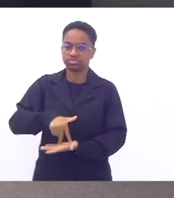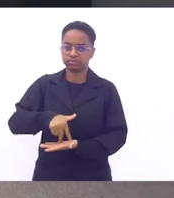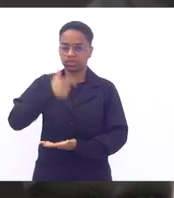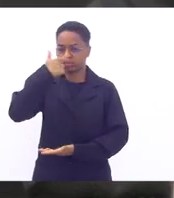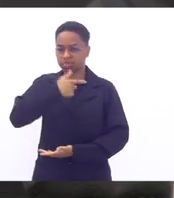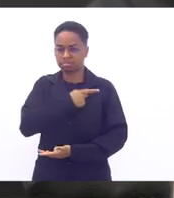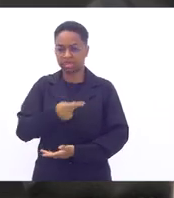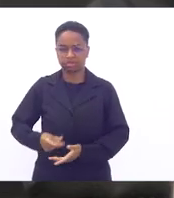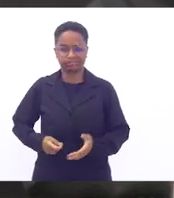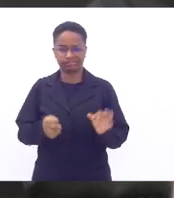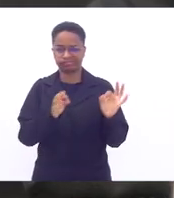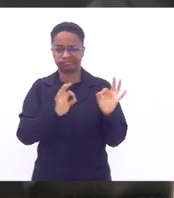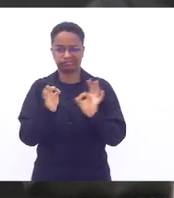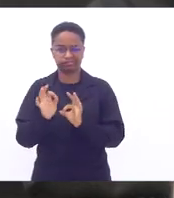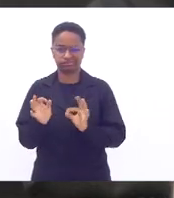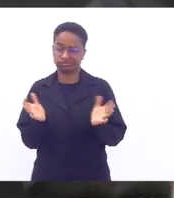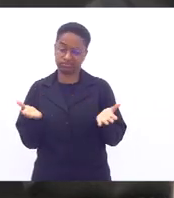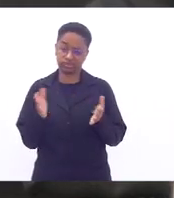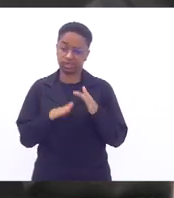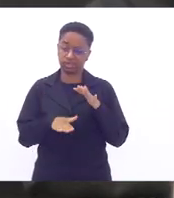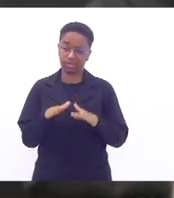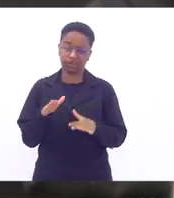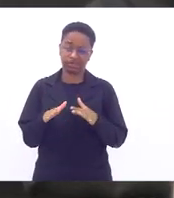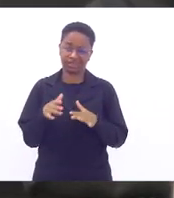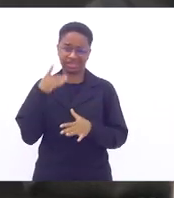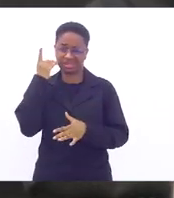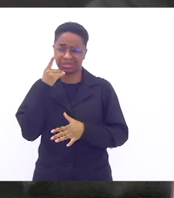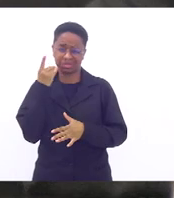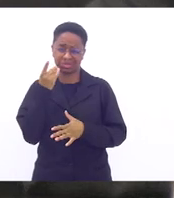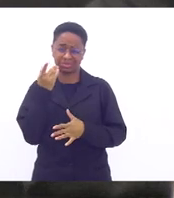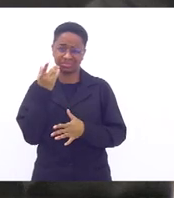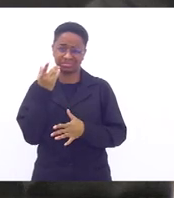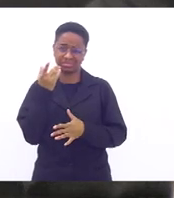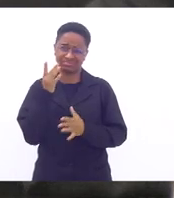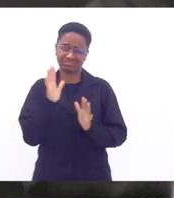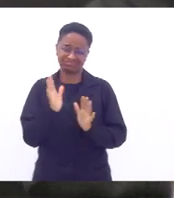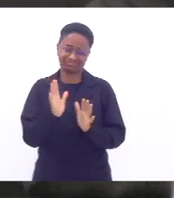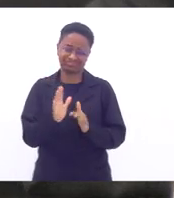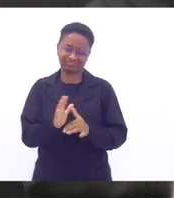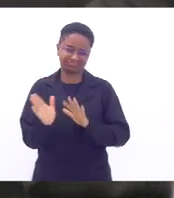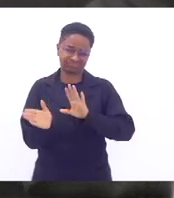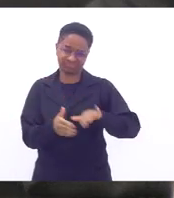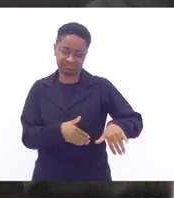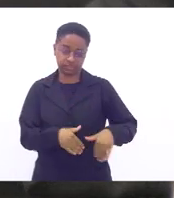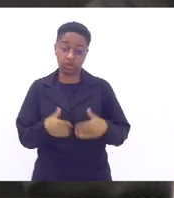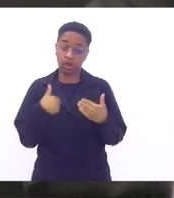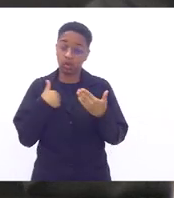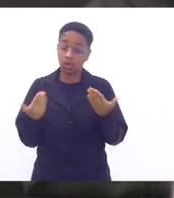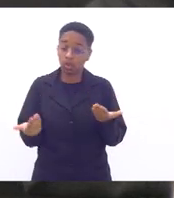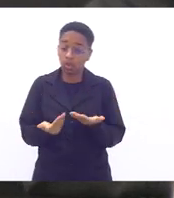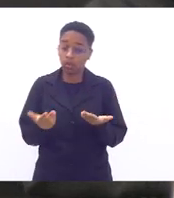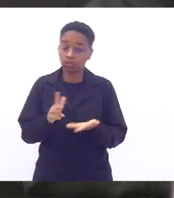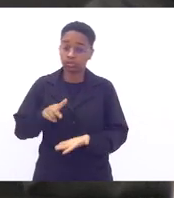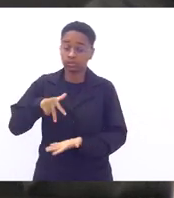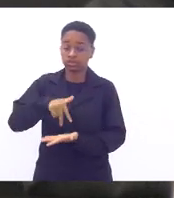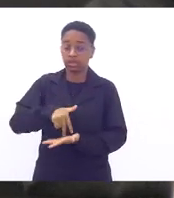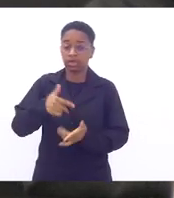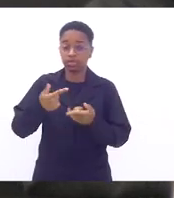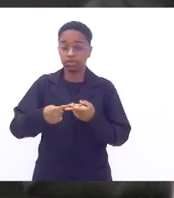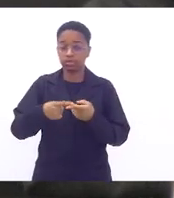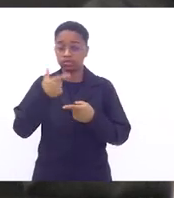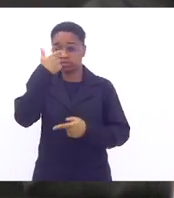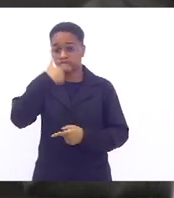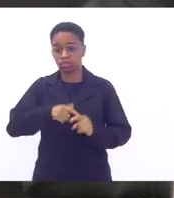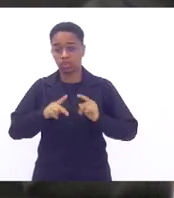presidente de nada talvez se quer Deputado Rodrigo Amorim Deputado Hoje estou aqui na condição de ser